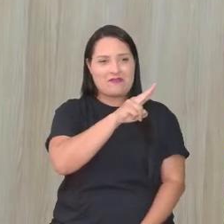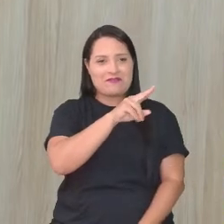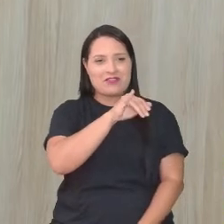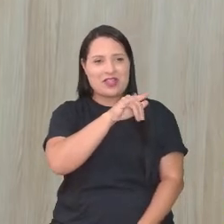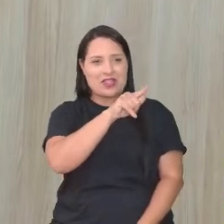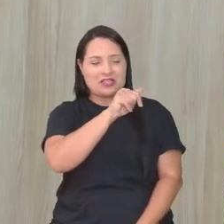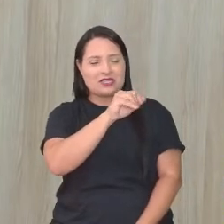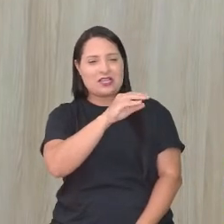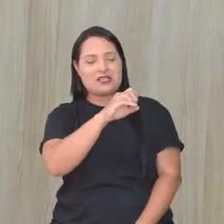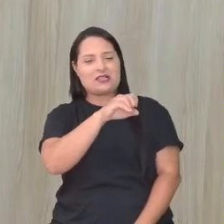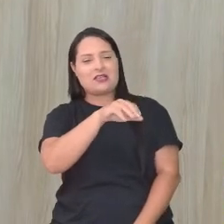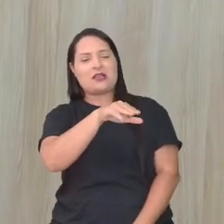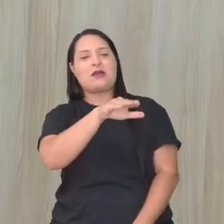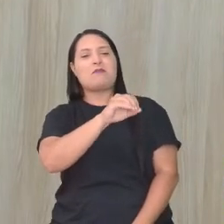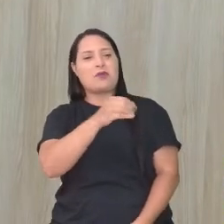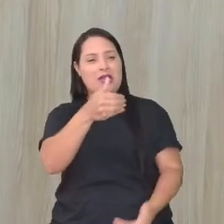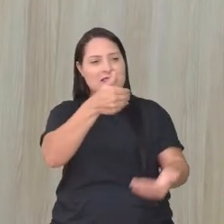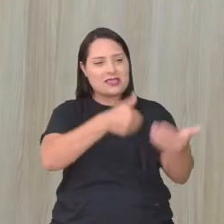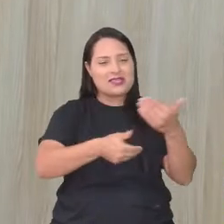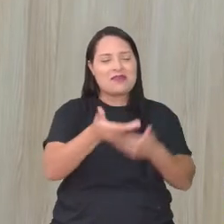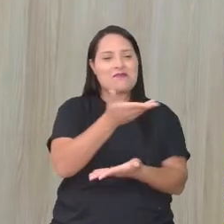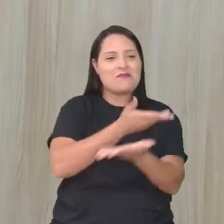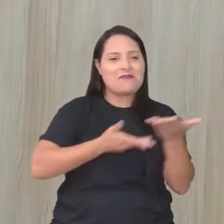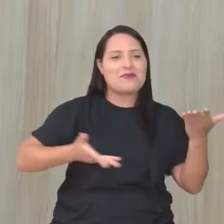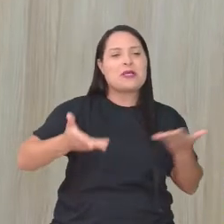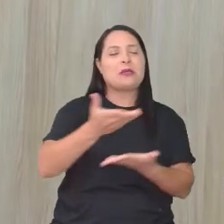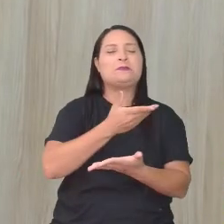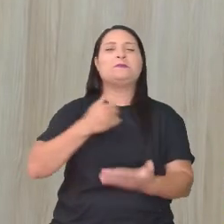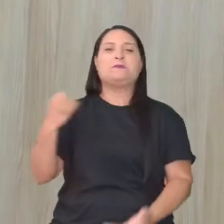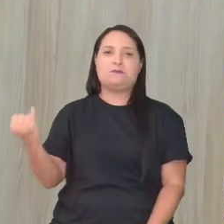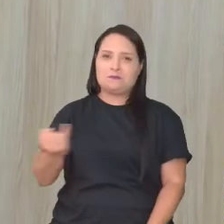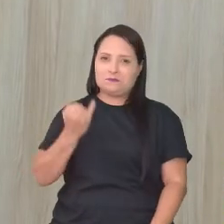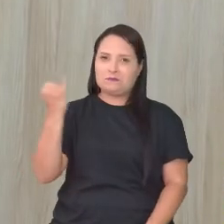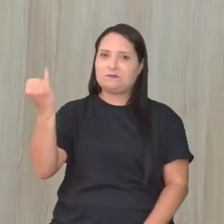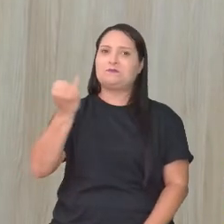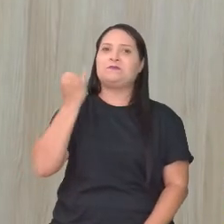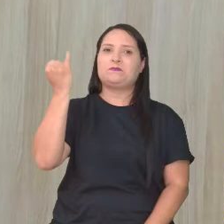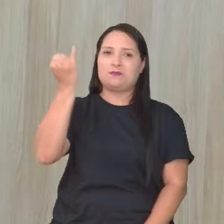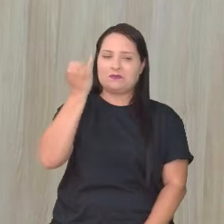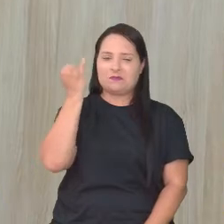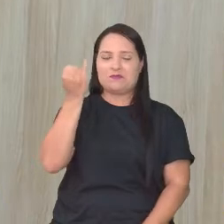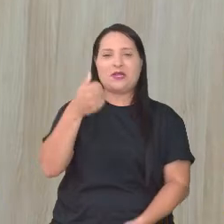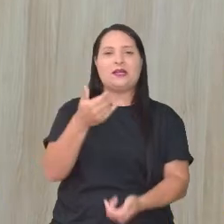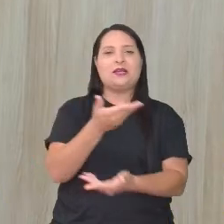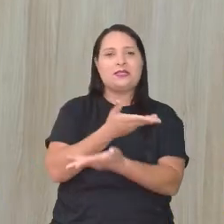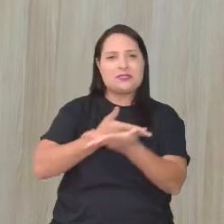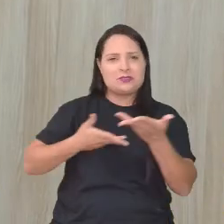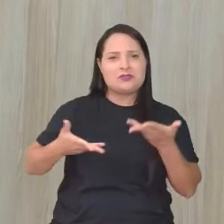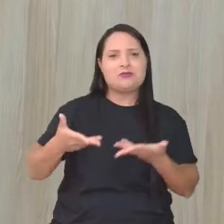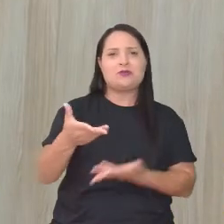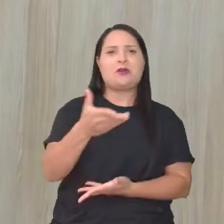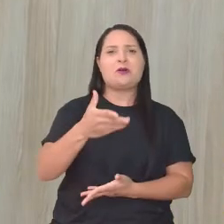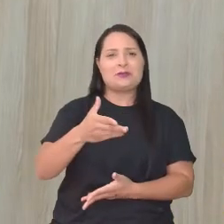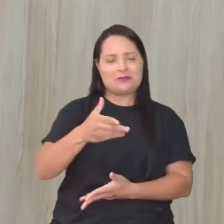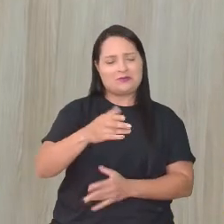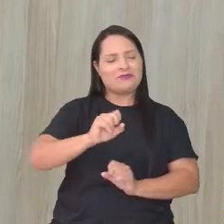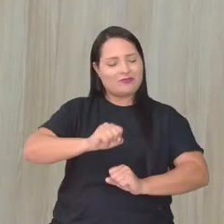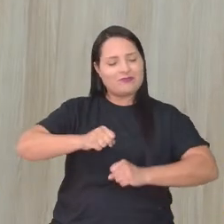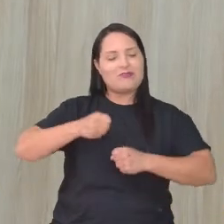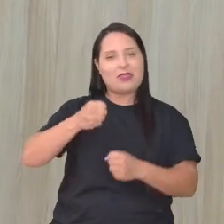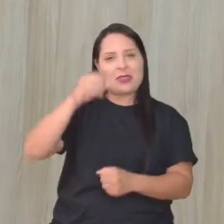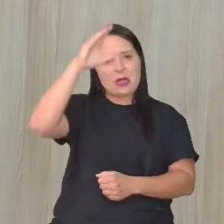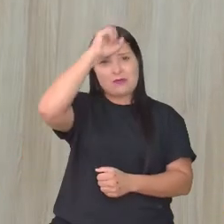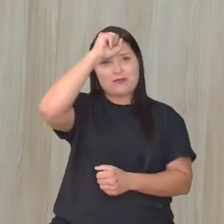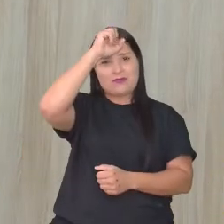favor, interajam, participem, que é muito importante nessa troca, fortalece nosso aprendizado.